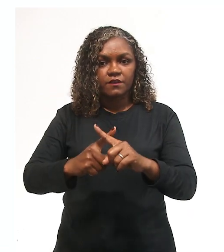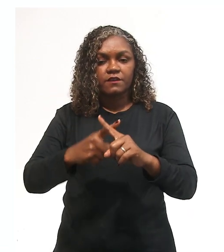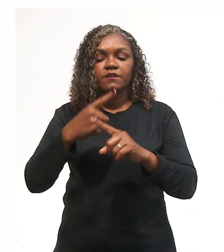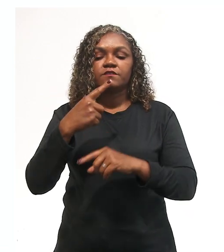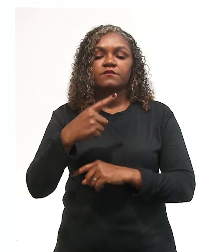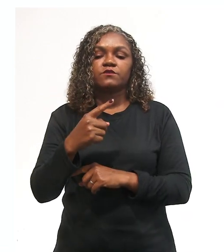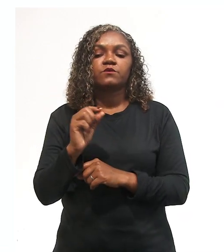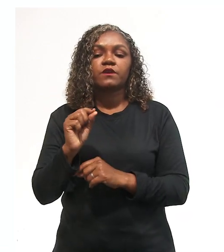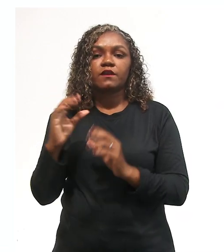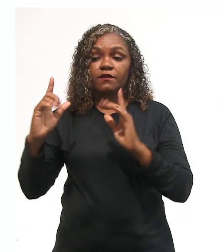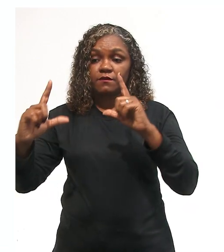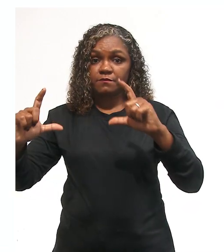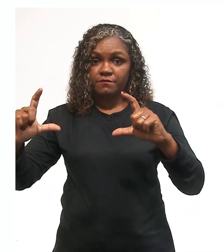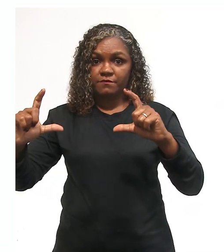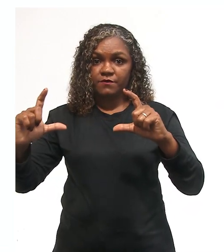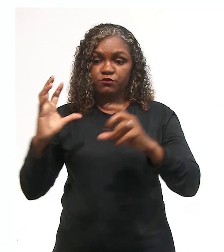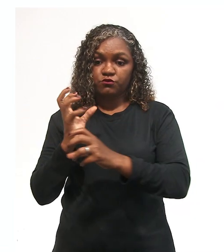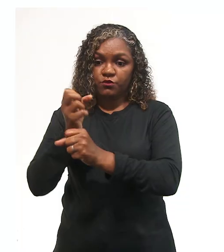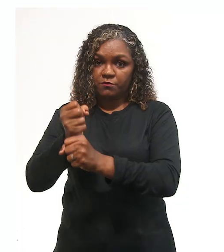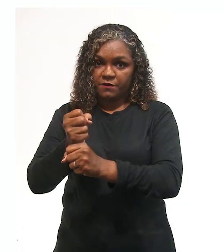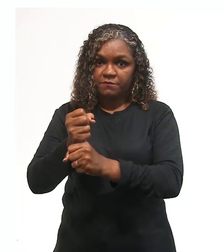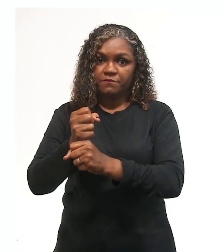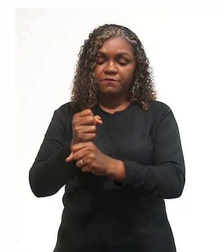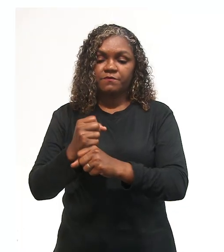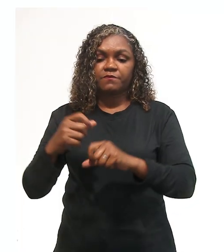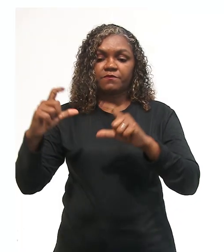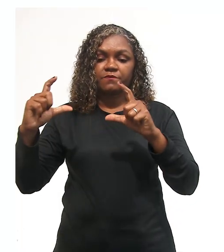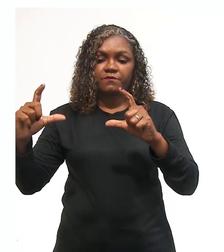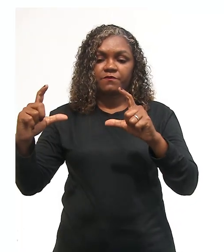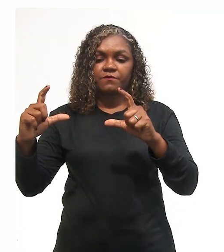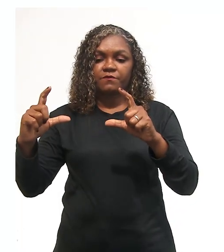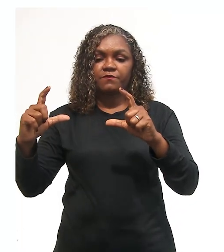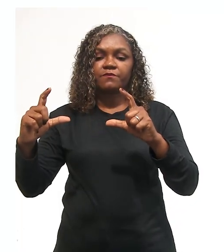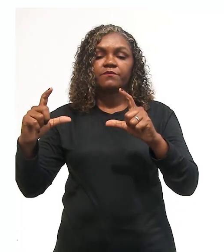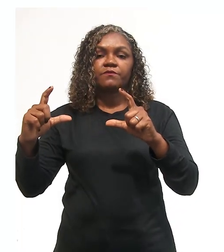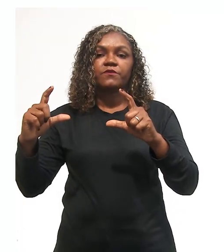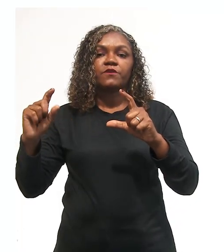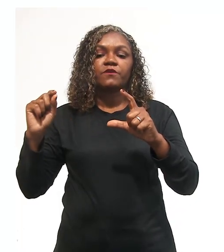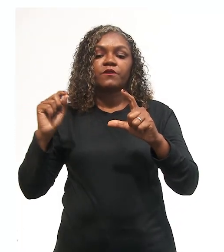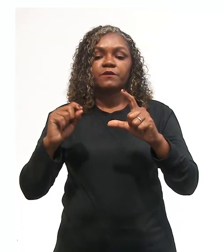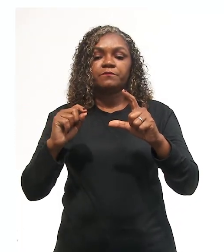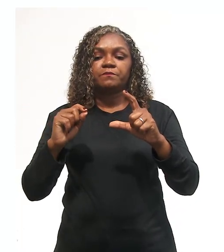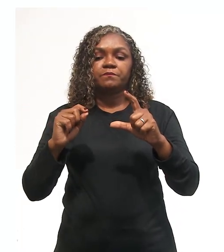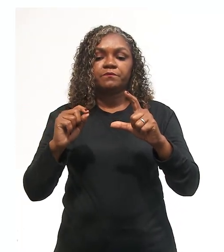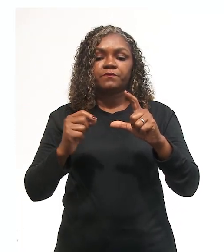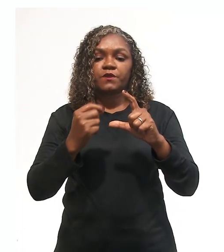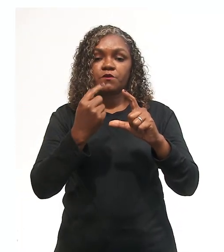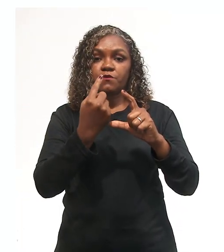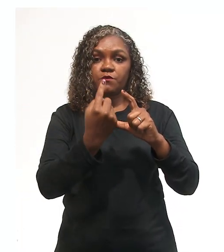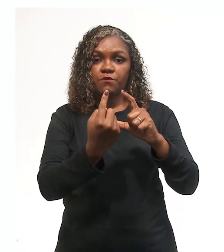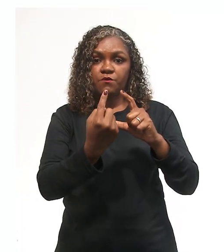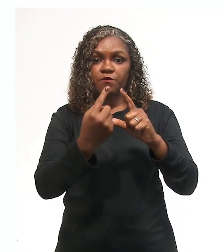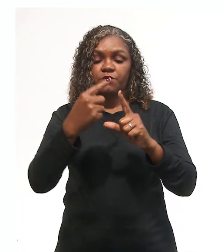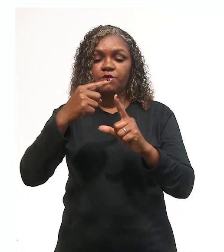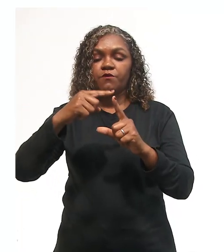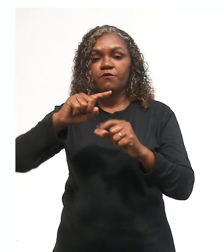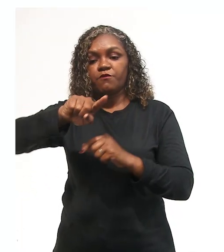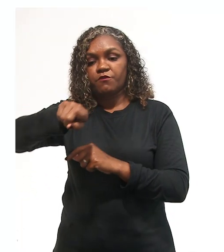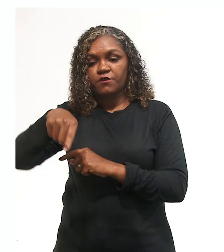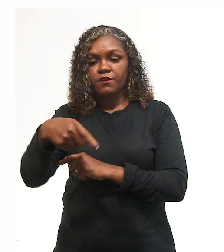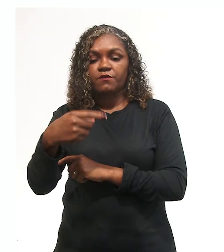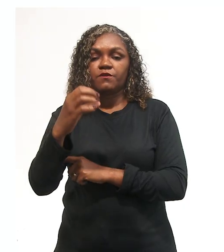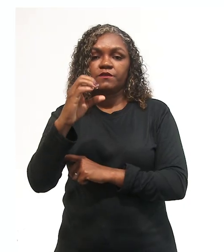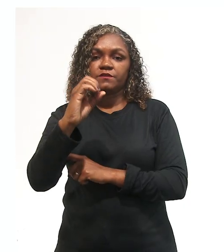os valores dentro do parênteses primeiro, né, para depois fazer a potenciação, a gente vai ter